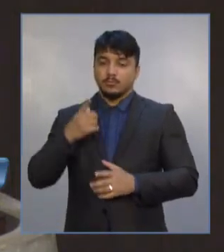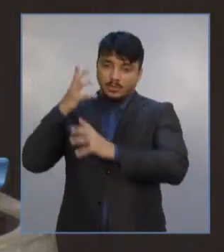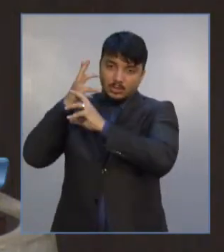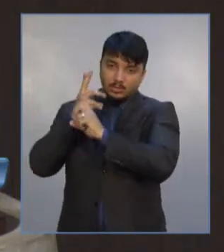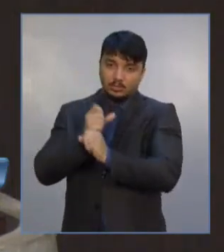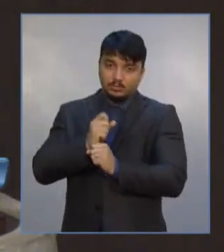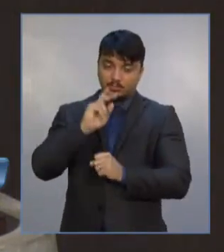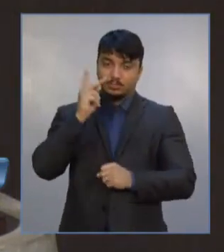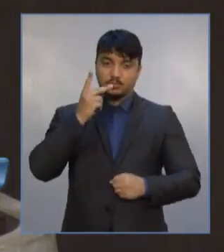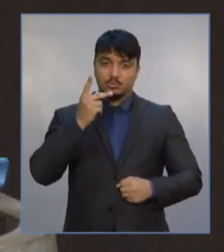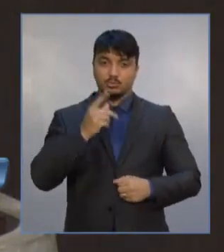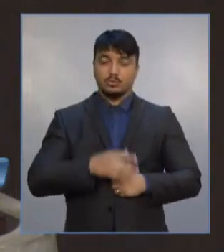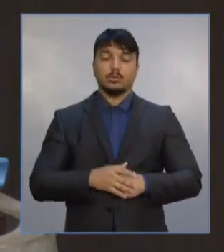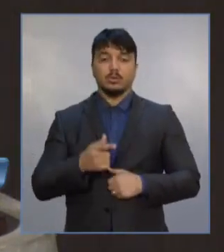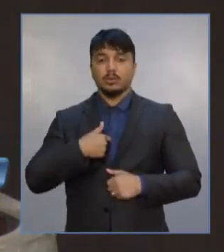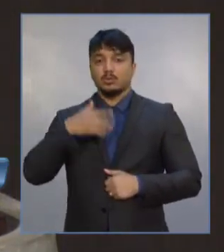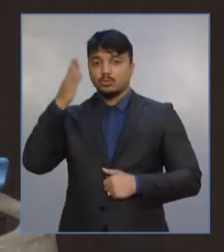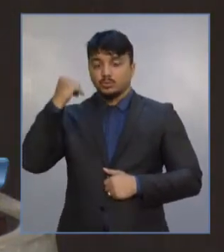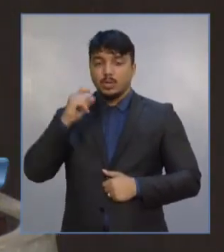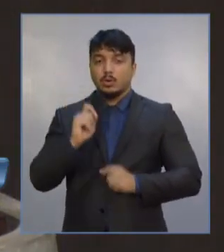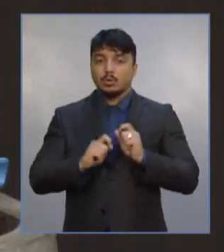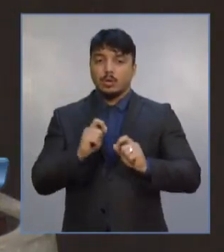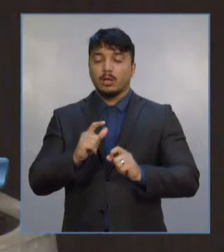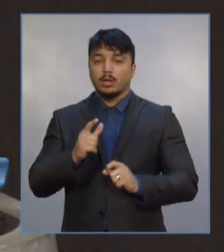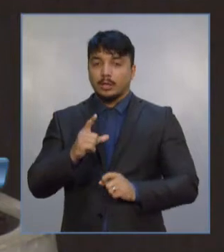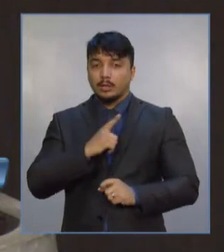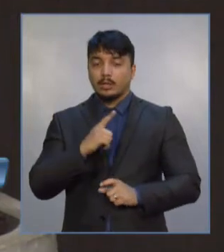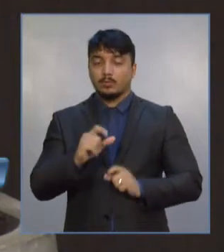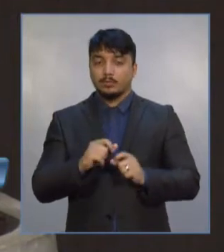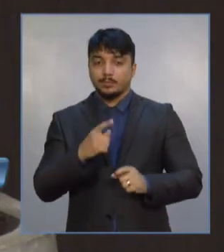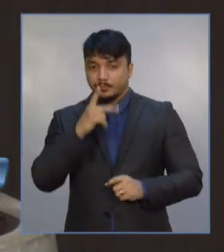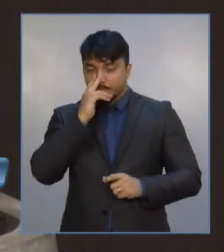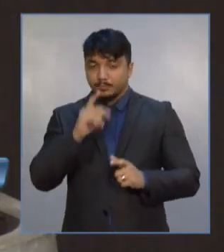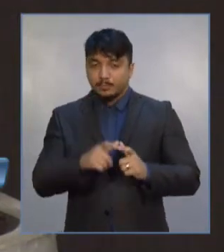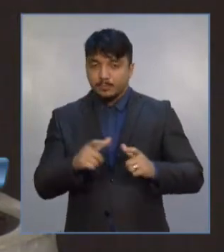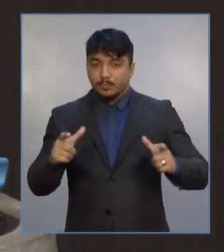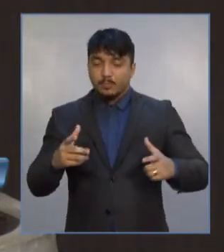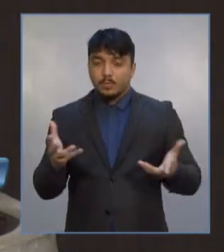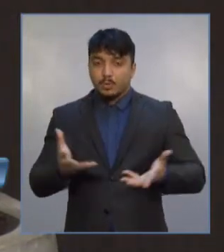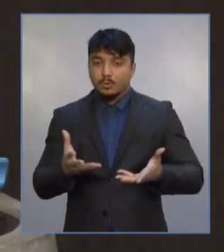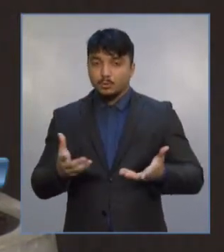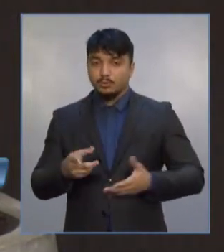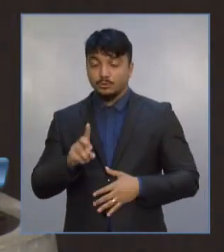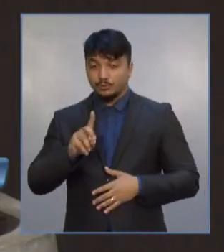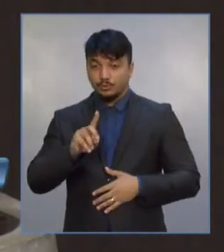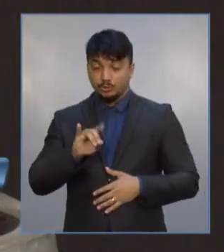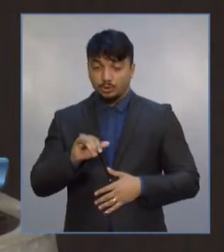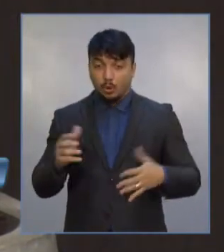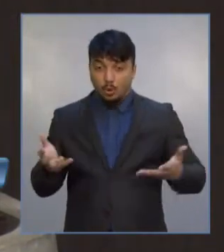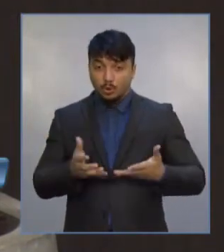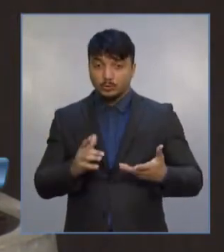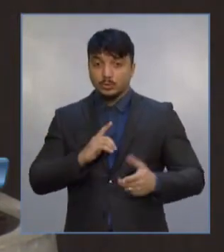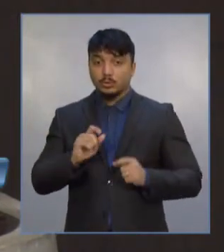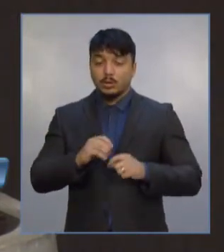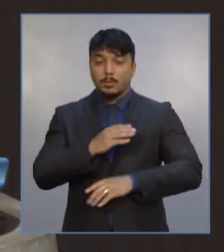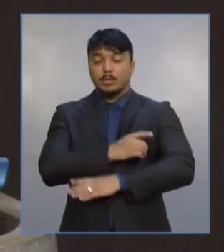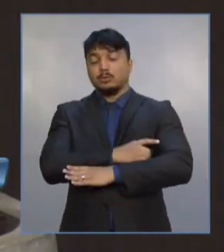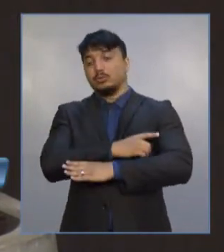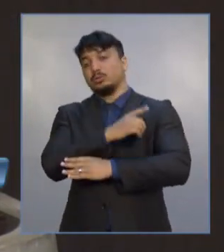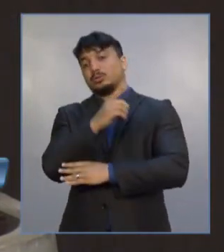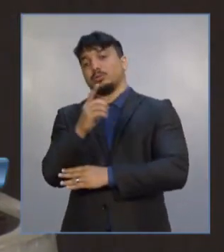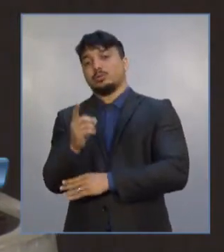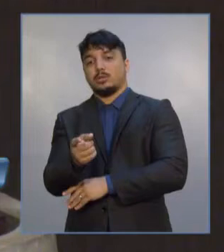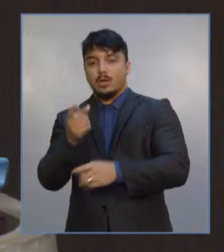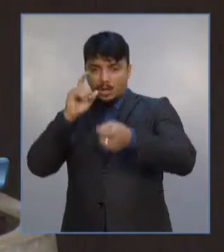histórico. Mas eu entendo que quando muitas casas parlamentares hoje, no dia de hoje, passam o dia